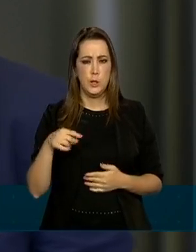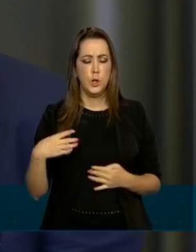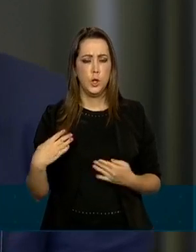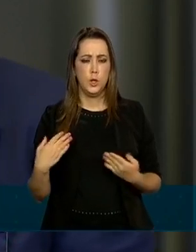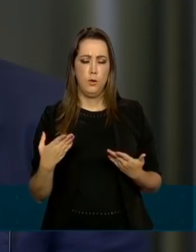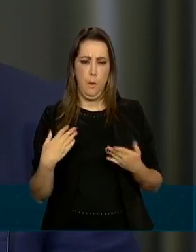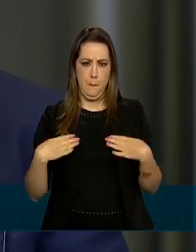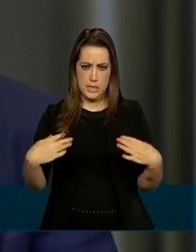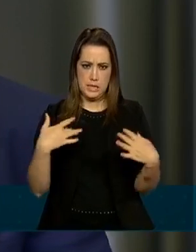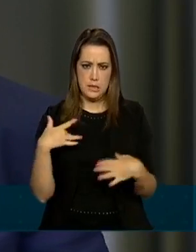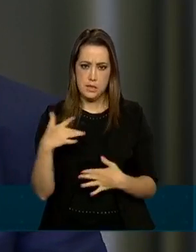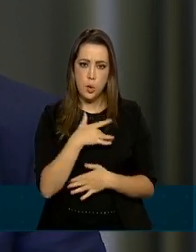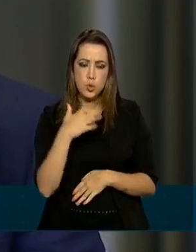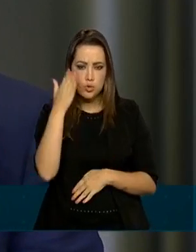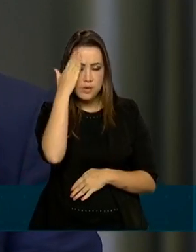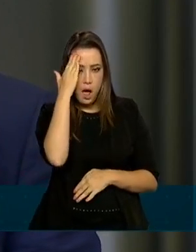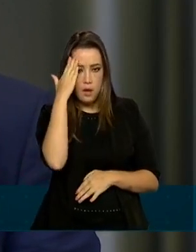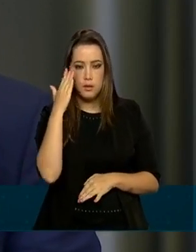é